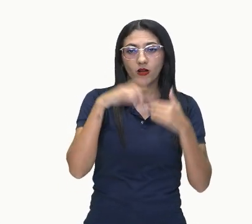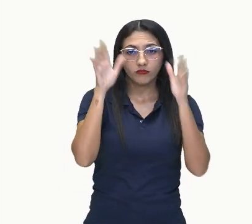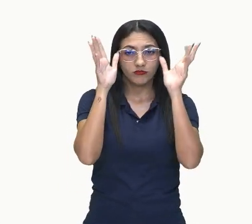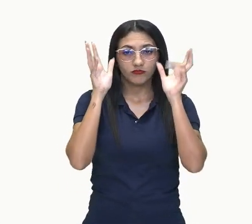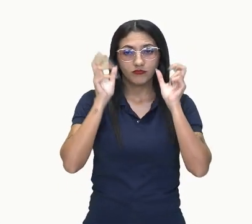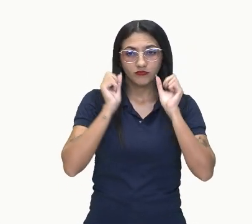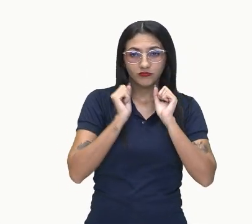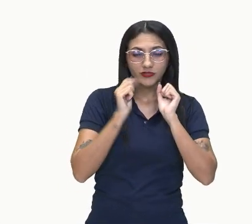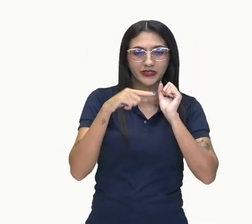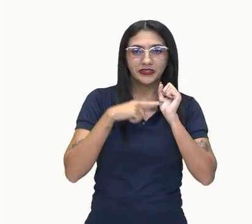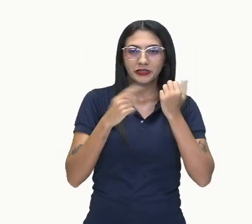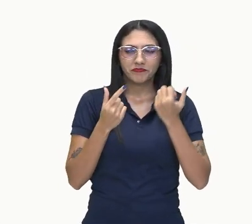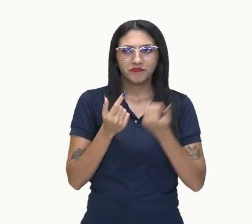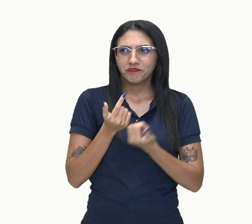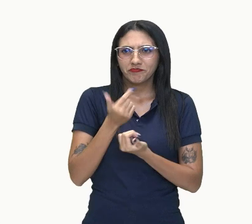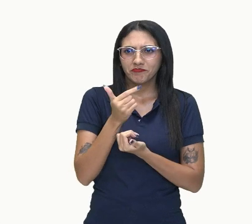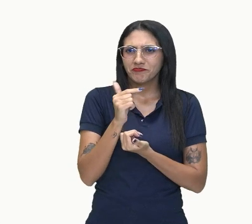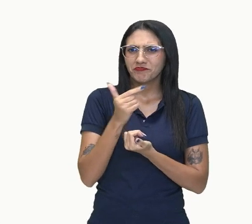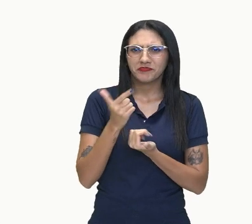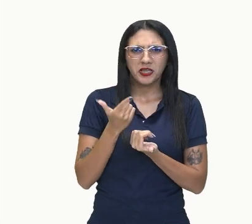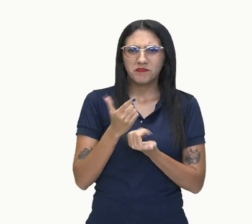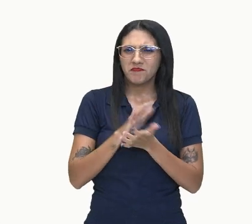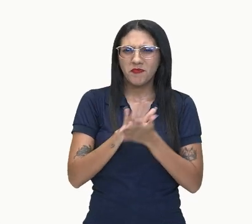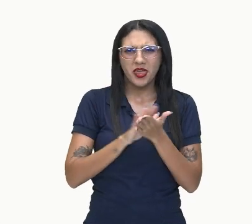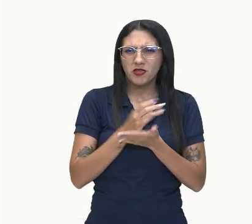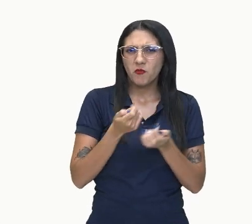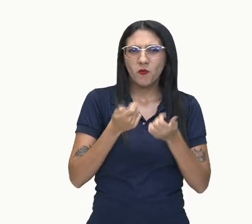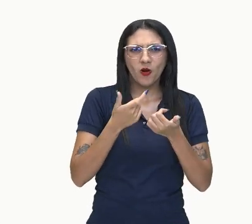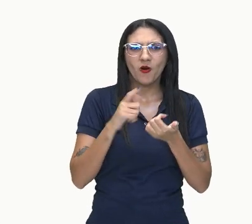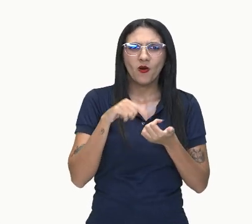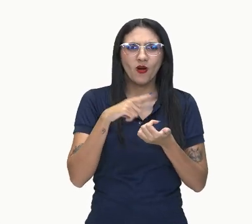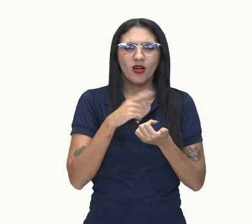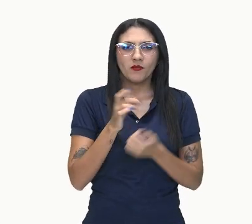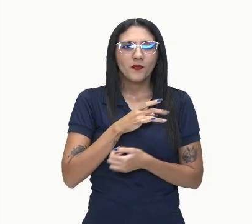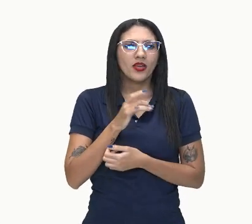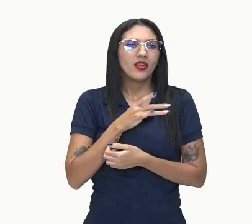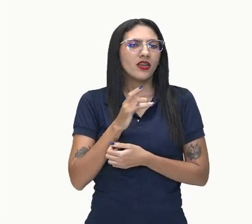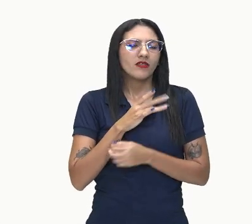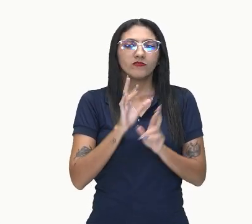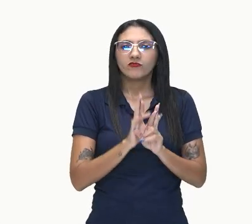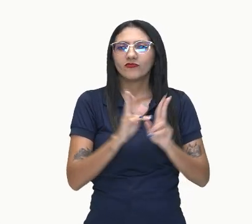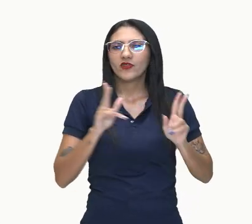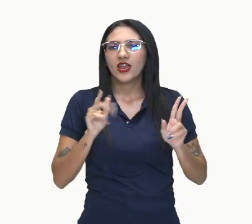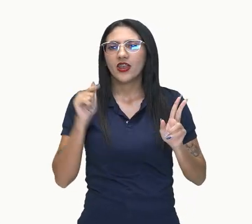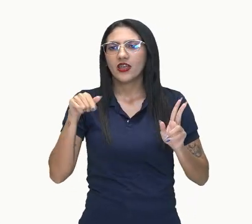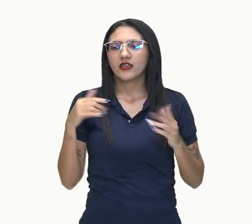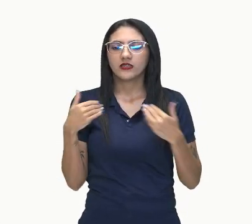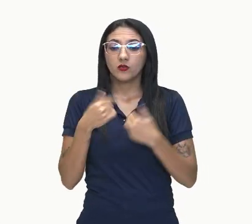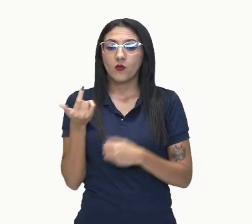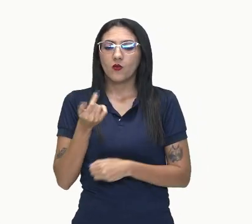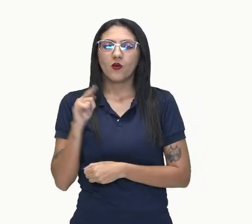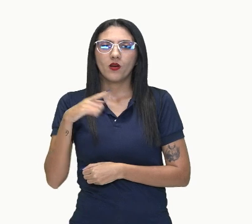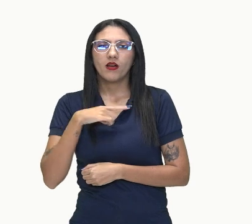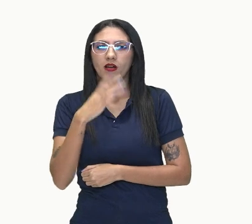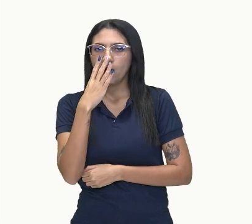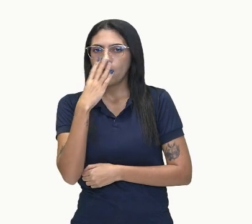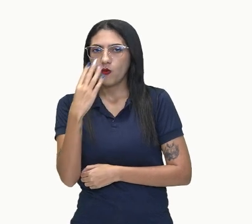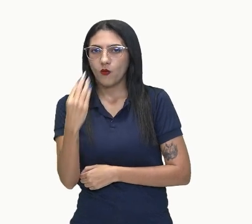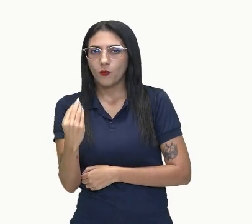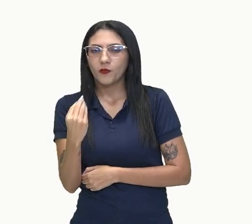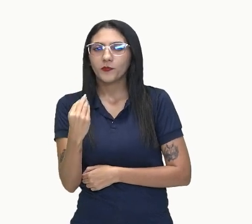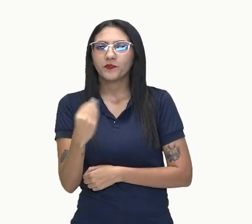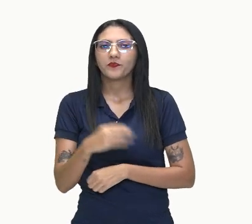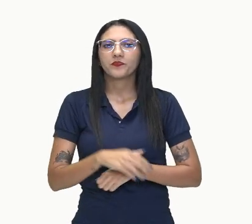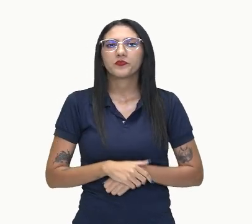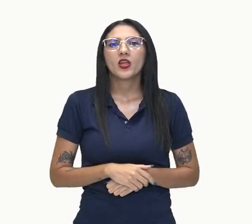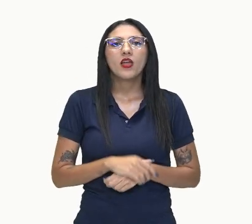eles não têm tanto medo quanto, né, os lobos, ok? Então eu uso